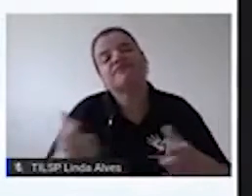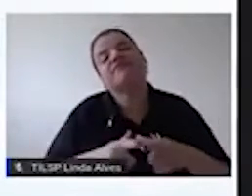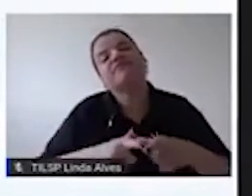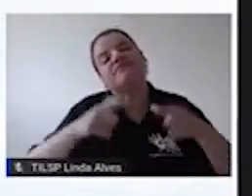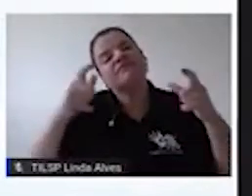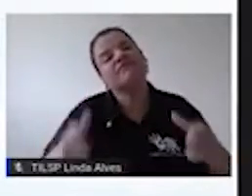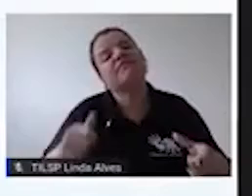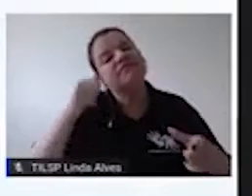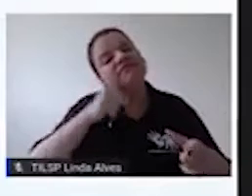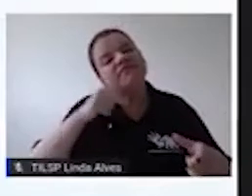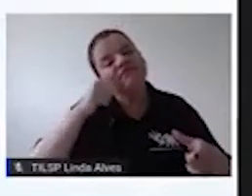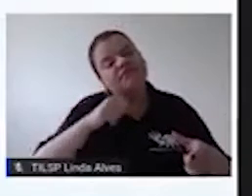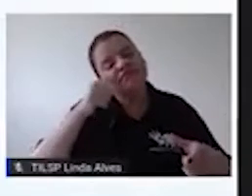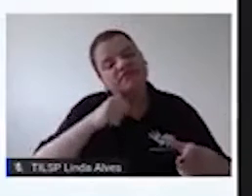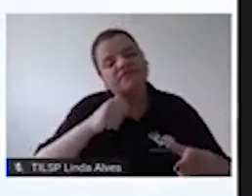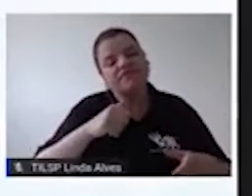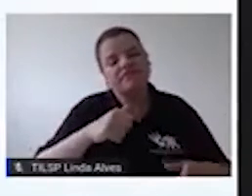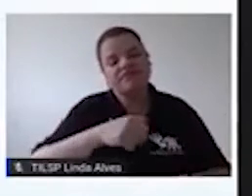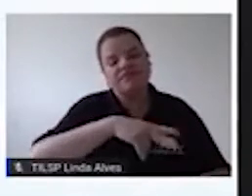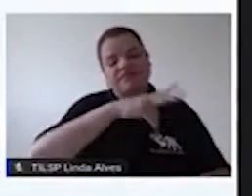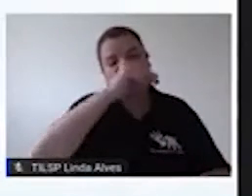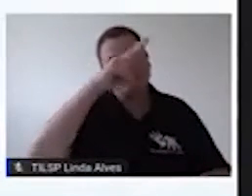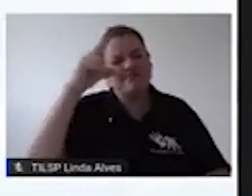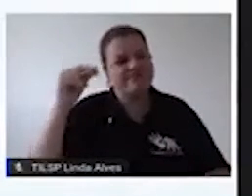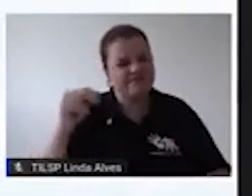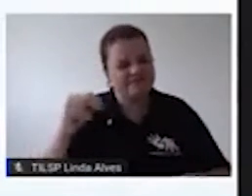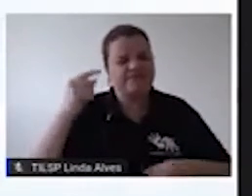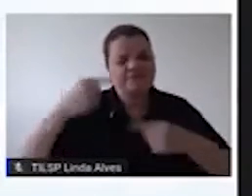dessa representação política